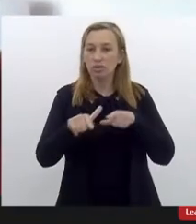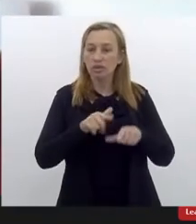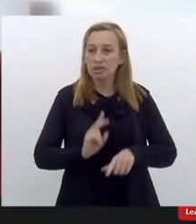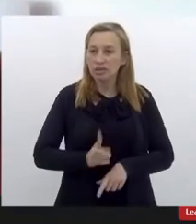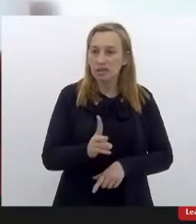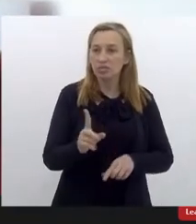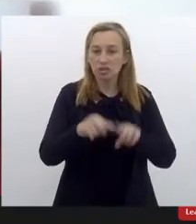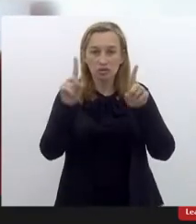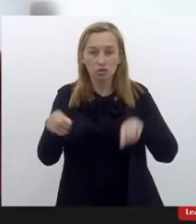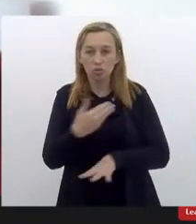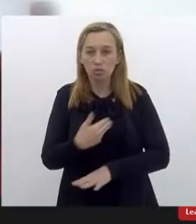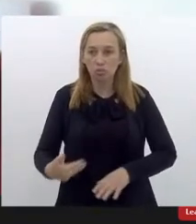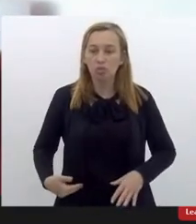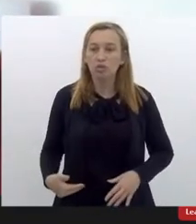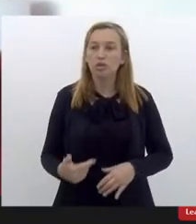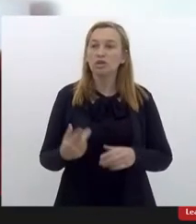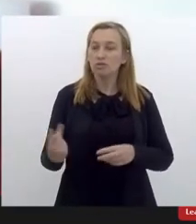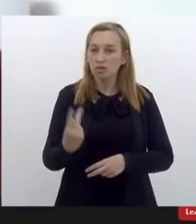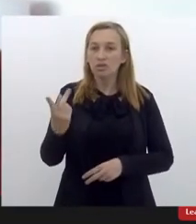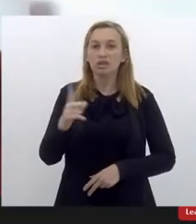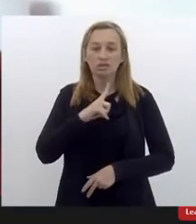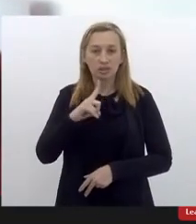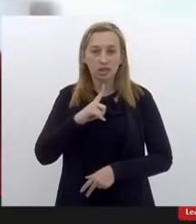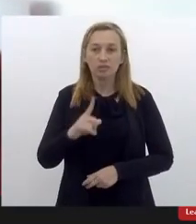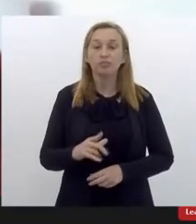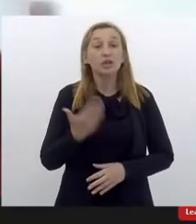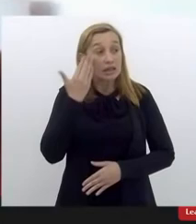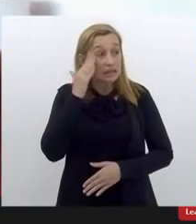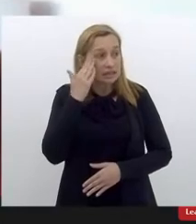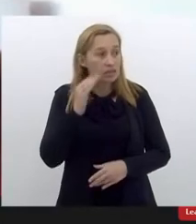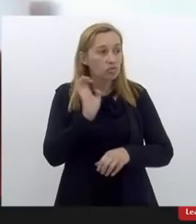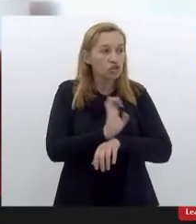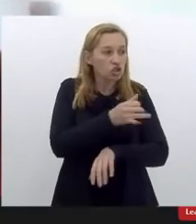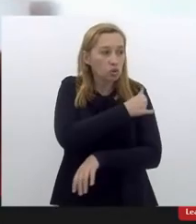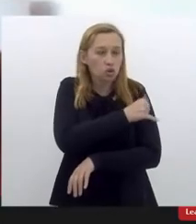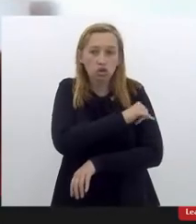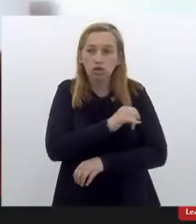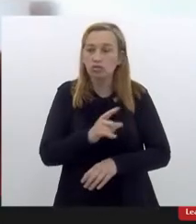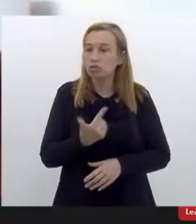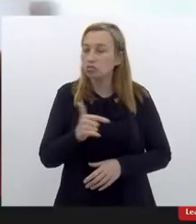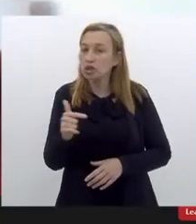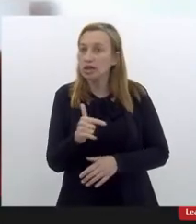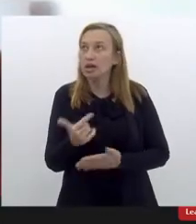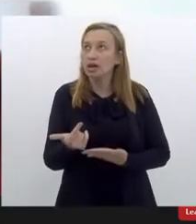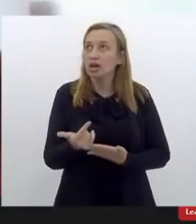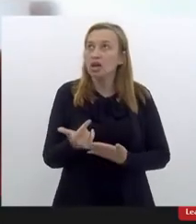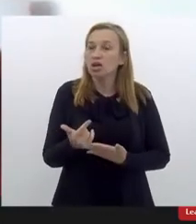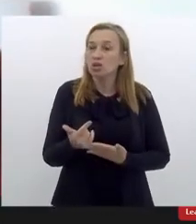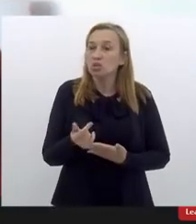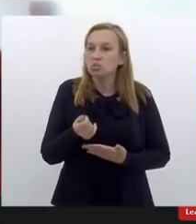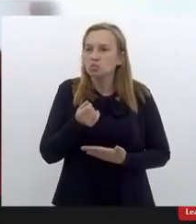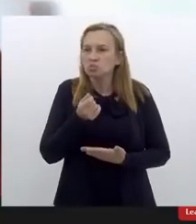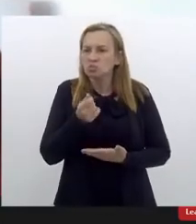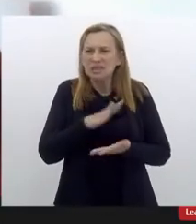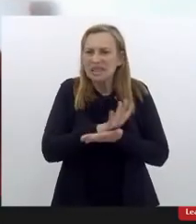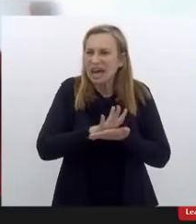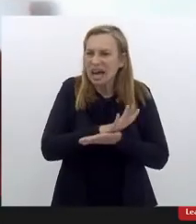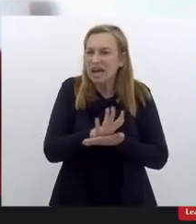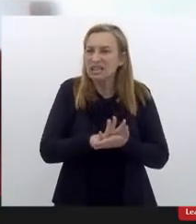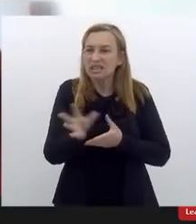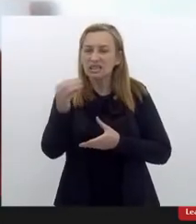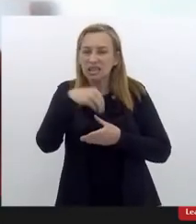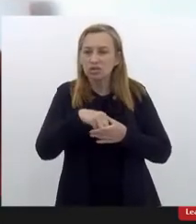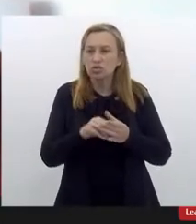servidores públicos sejam valorizados. A gente entende que no Estado do Rio de Janeiro não há nenhuma carreira, né, dentro do